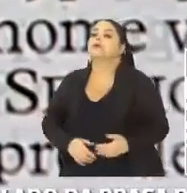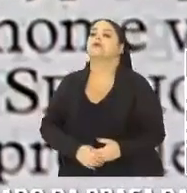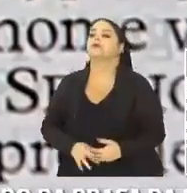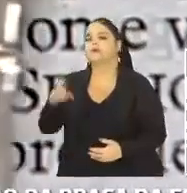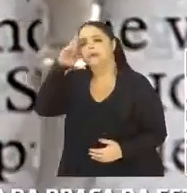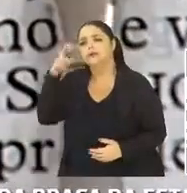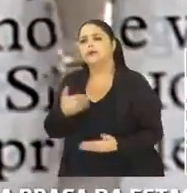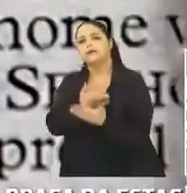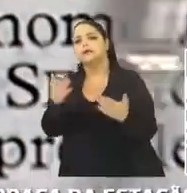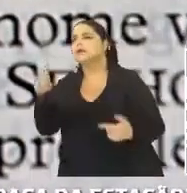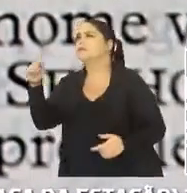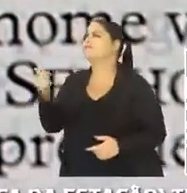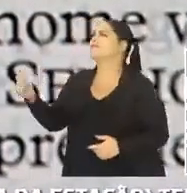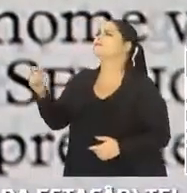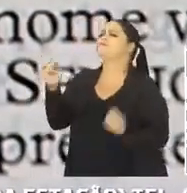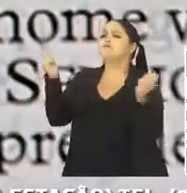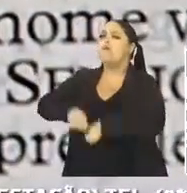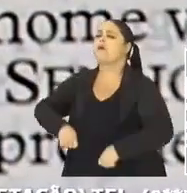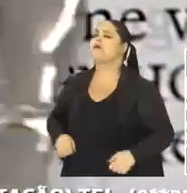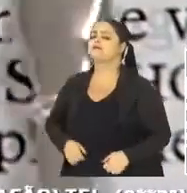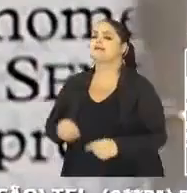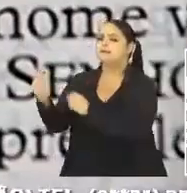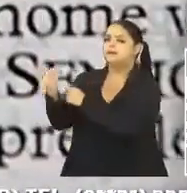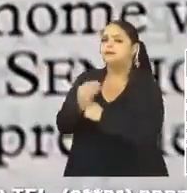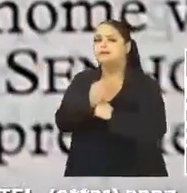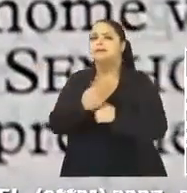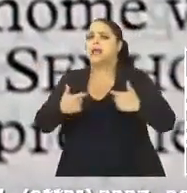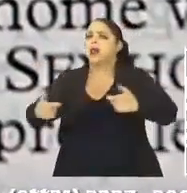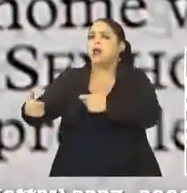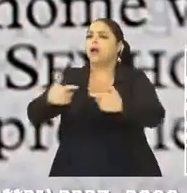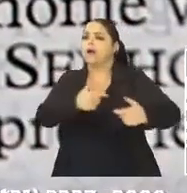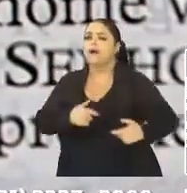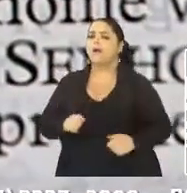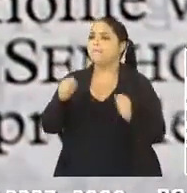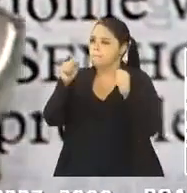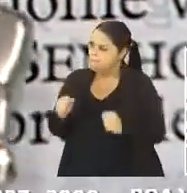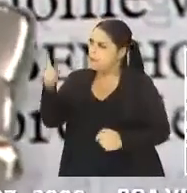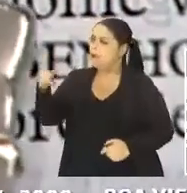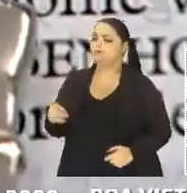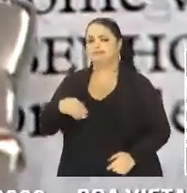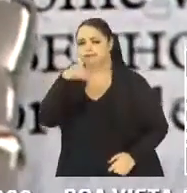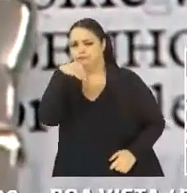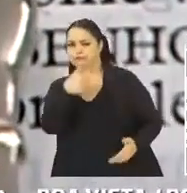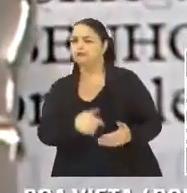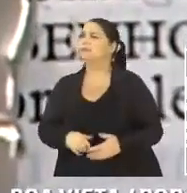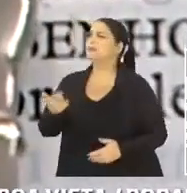Senhor, além de ti não há quem possa socorrer numa batalha entre o poderoso e o fraco.